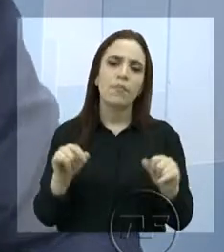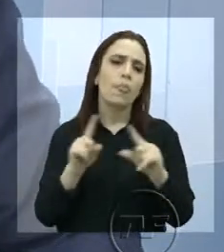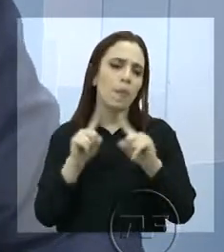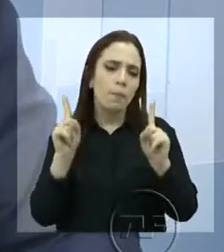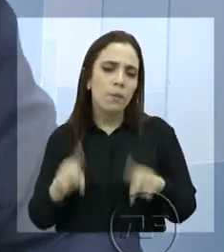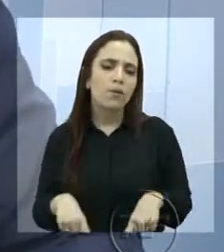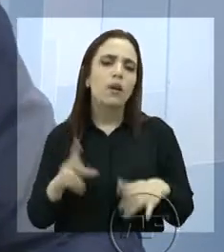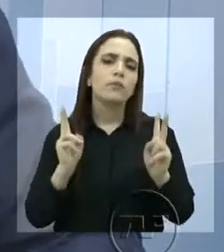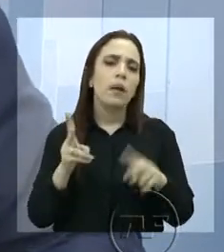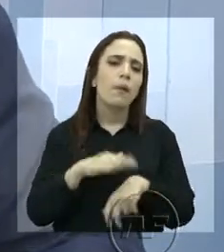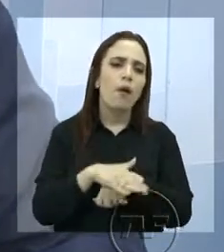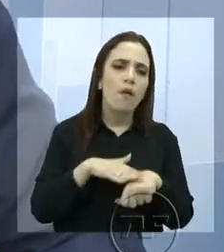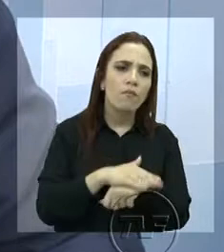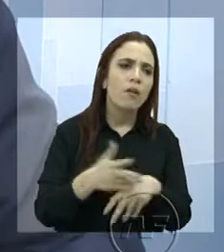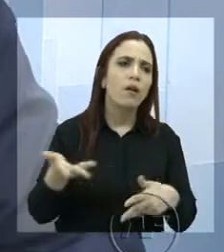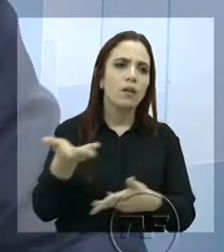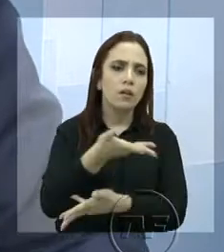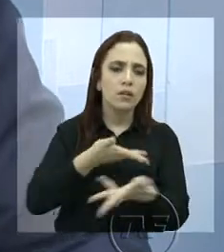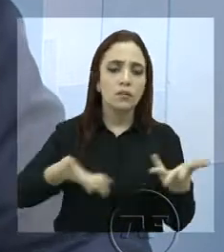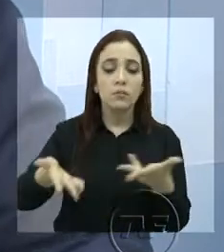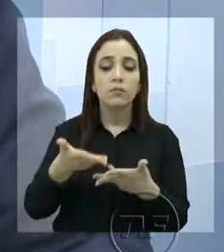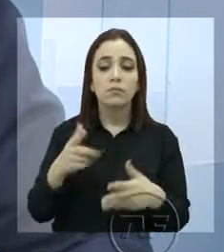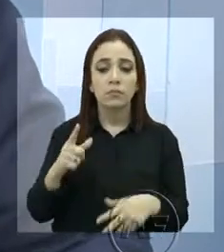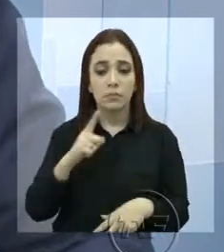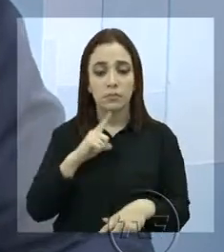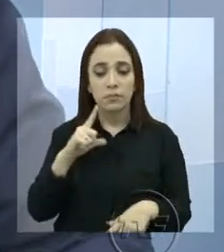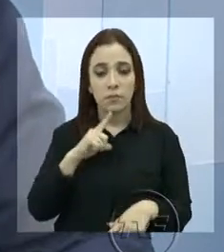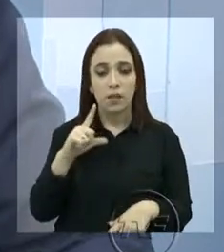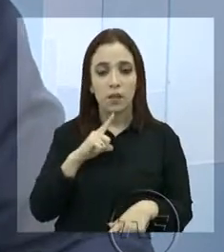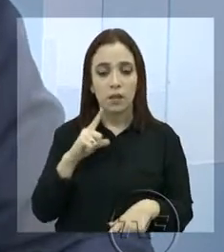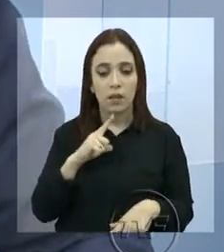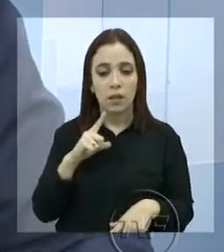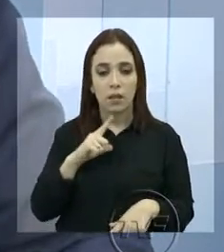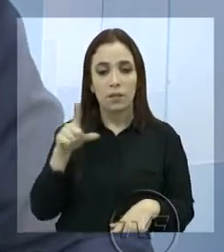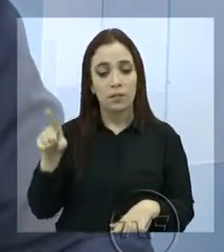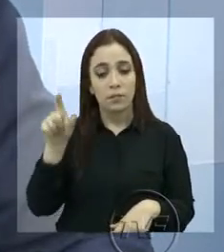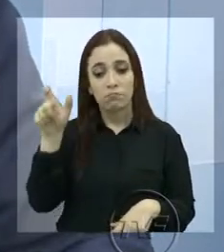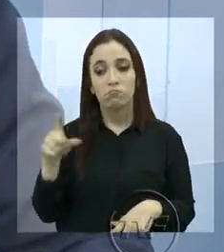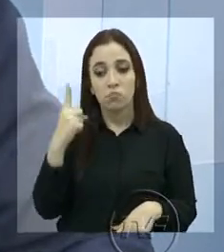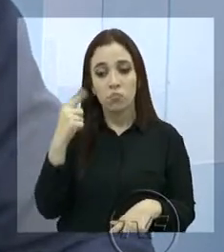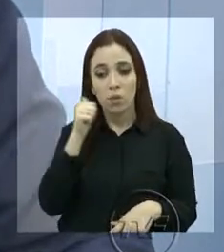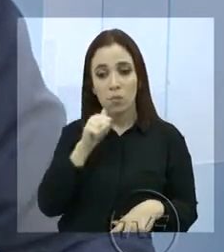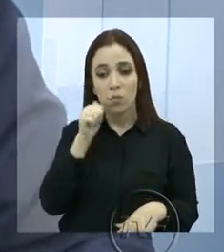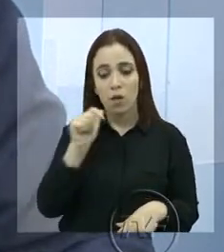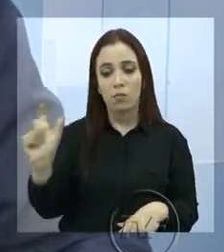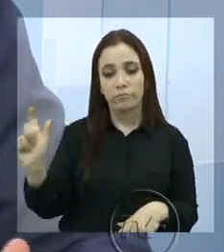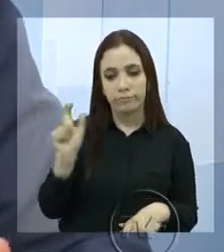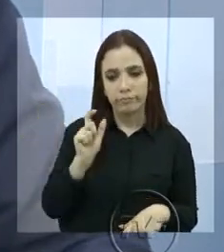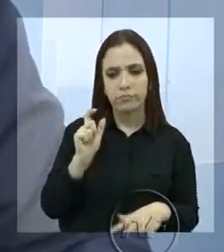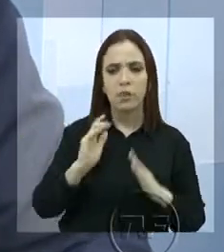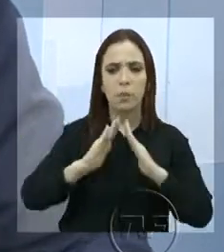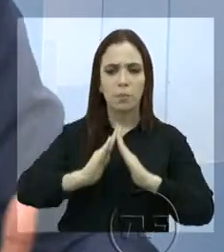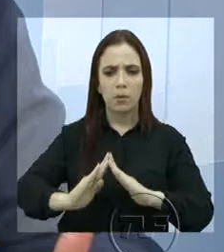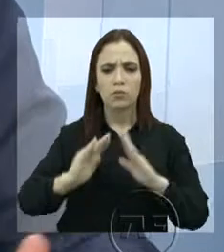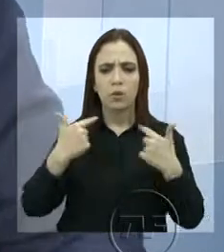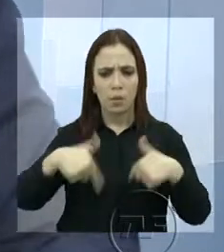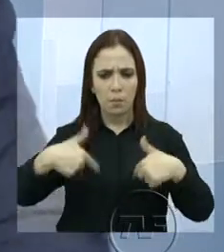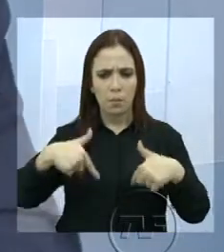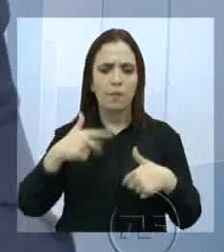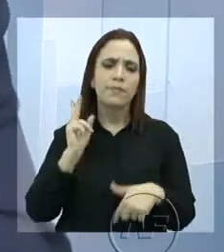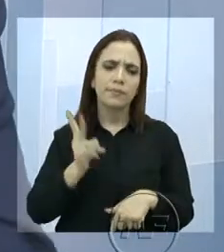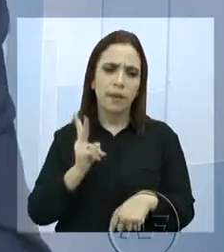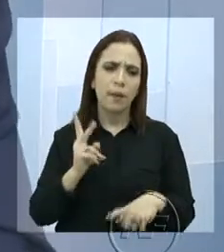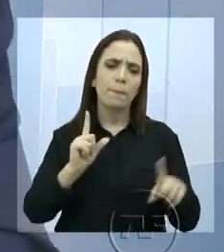no diálogo com a sociedade. E chegou para nós uma solicitação de uma cidadã de Fortaleza, de pedido de emprego. Normalmente